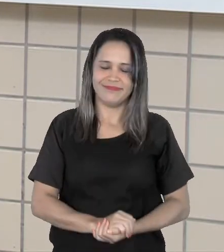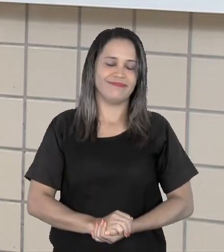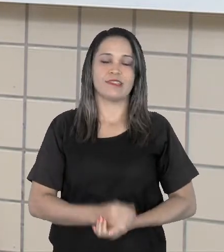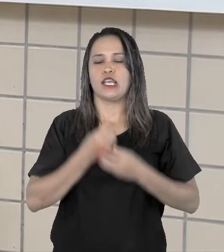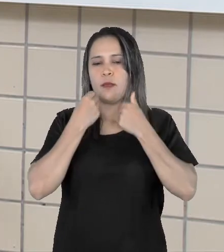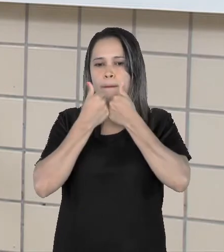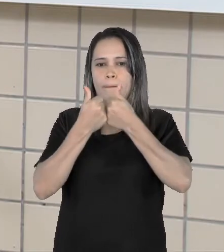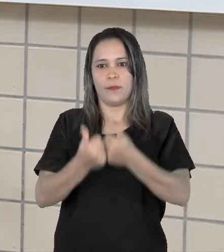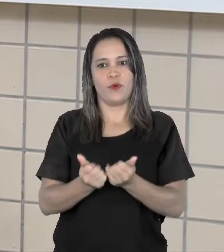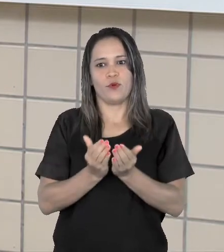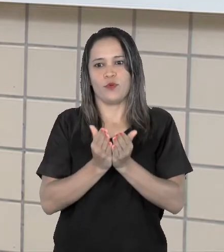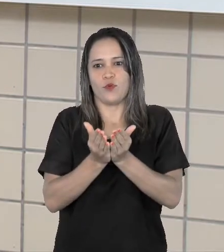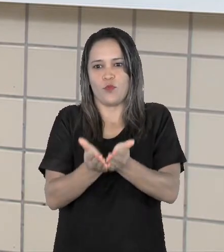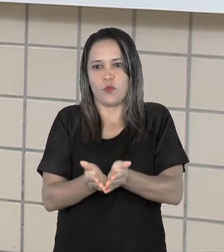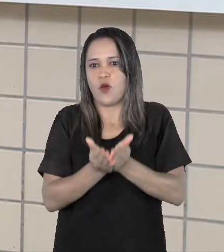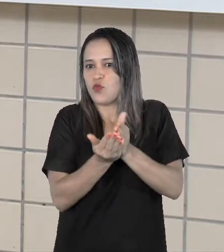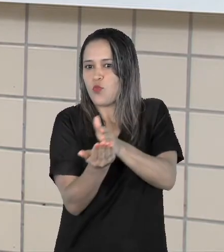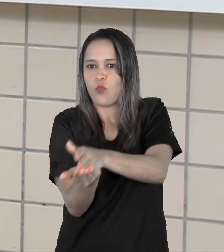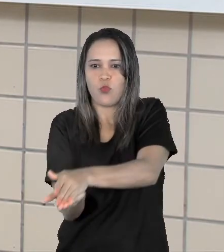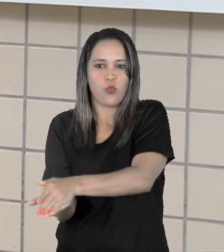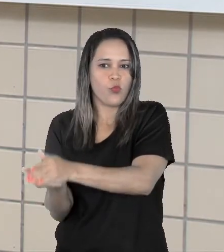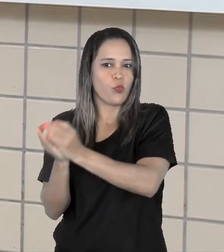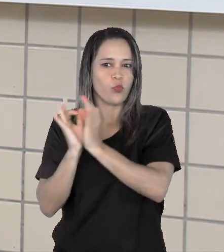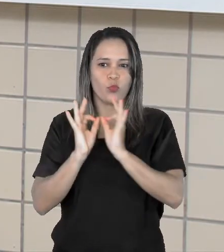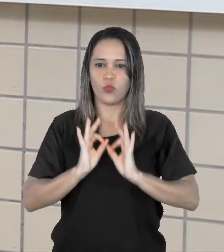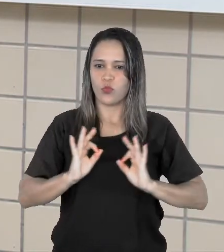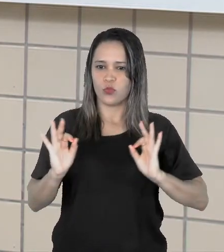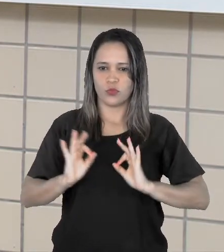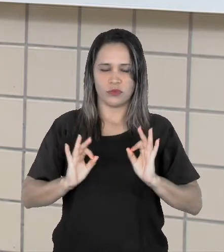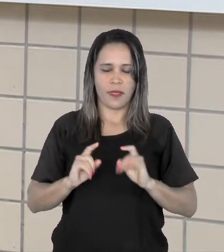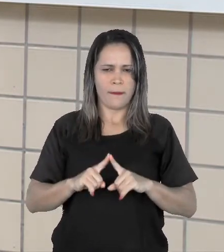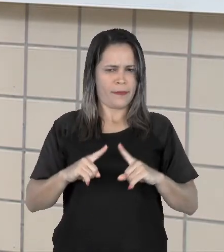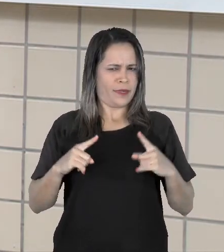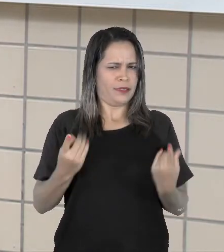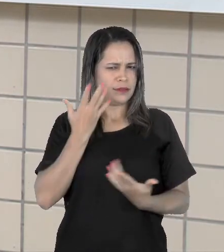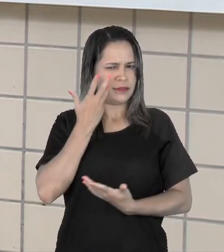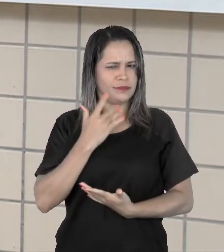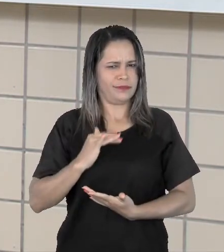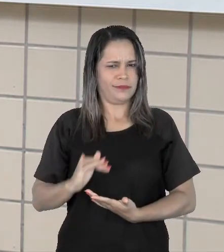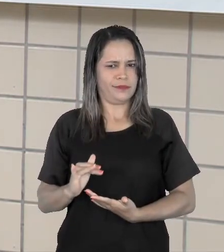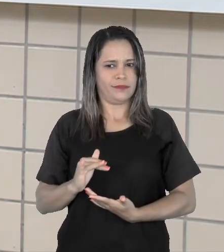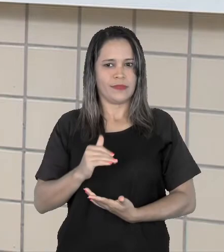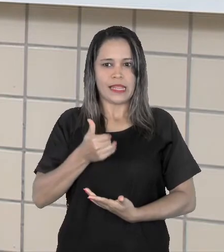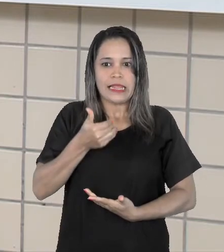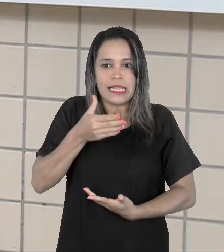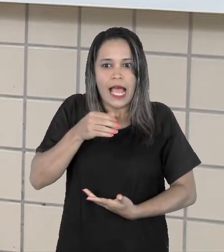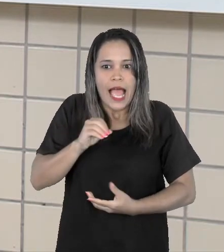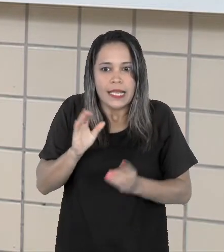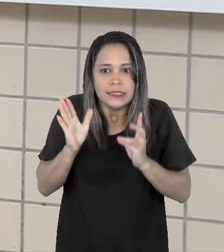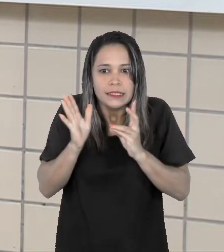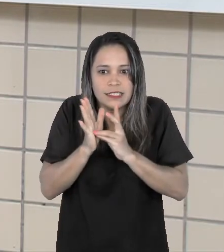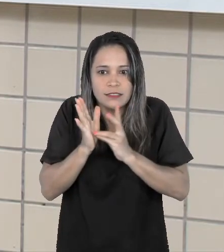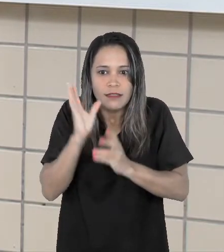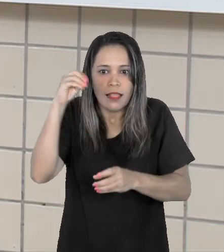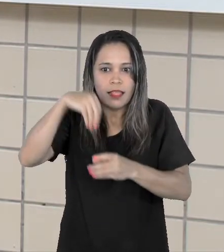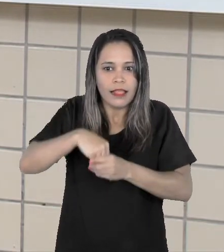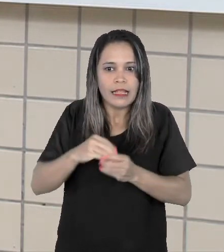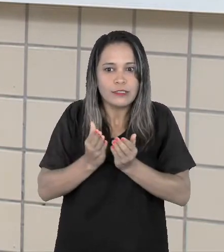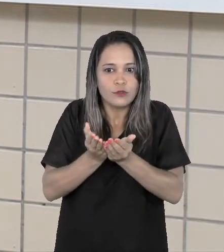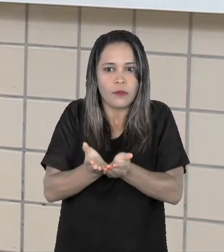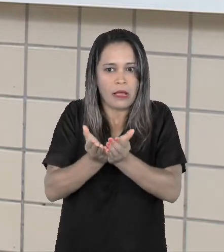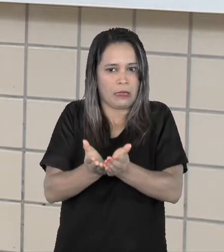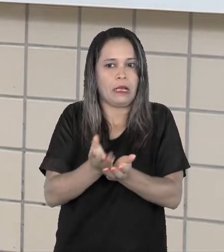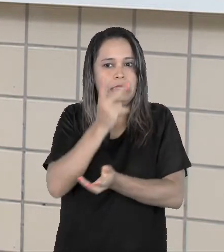Que bom que o bote deles não virou. Mas, criança, 10 índios no bote é muita